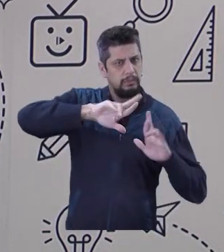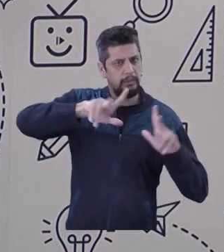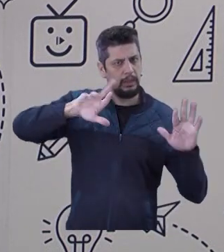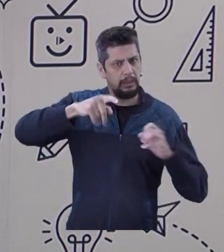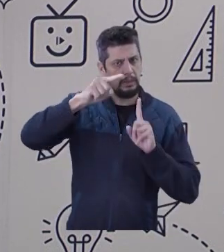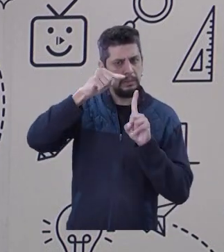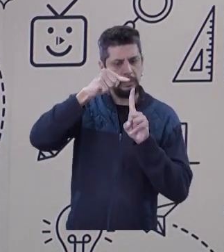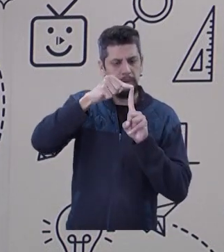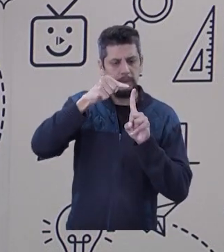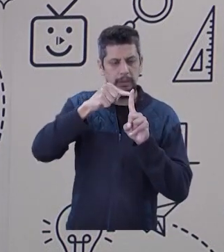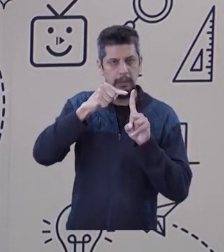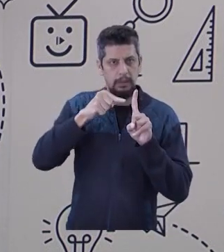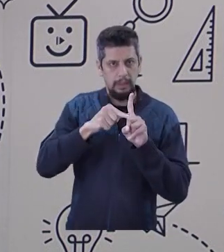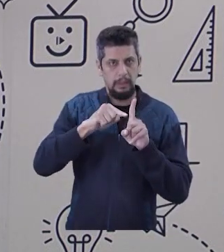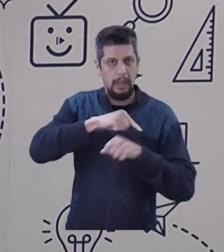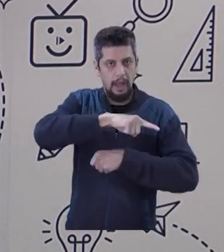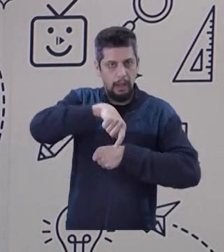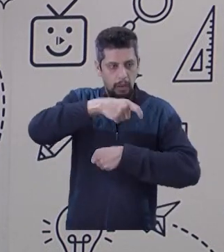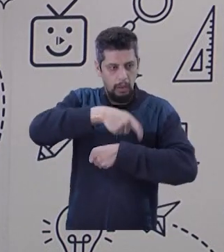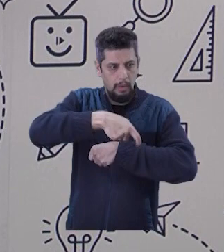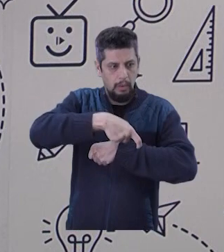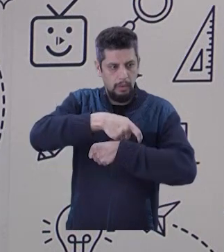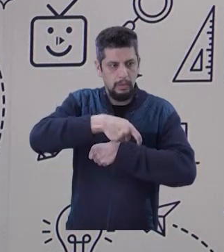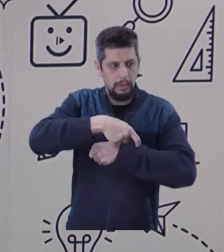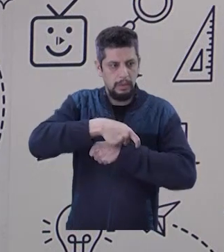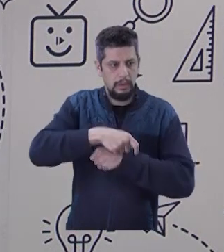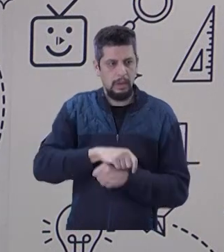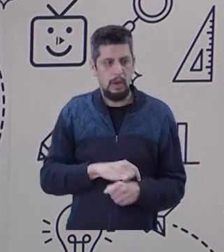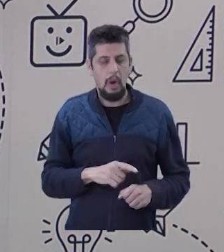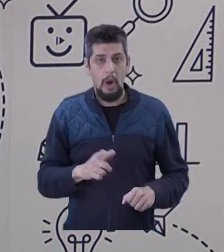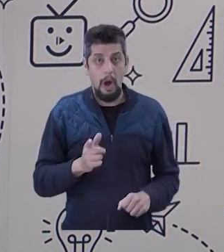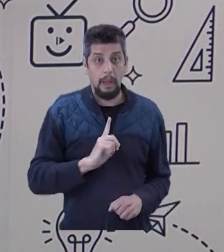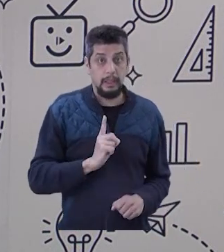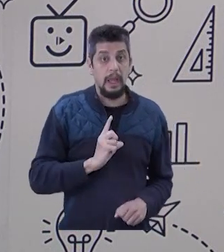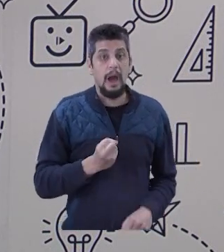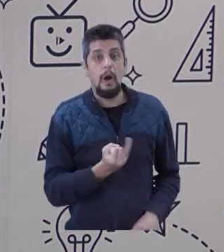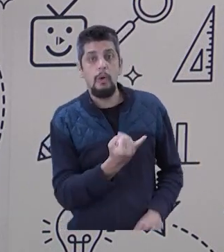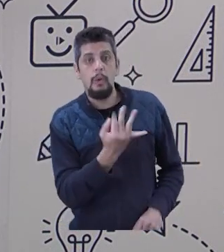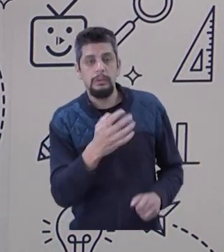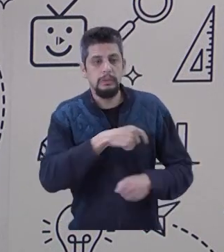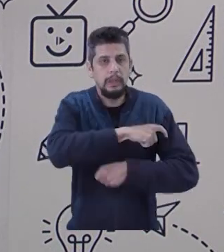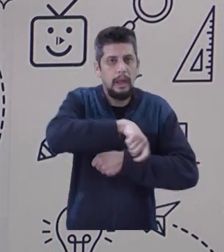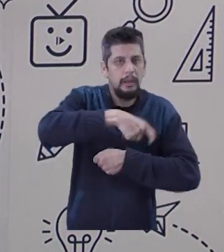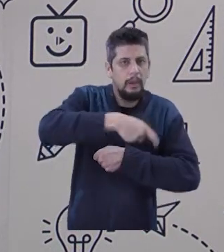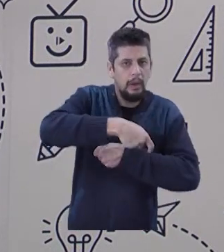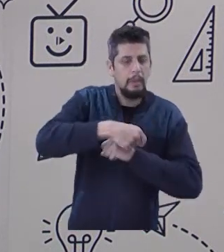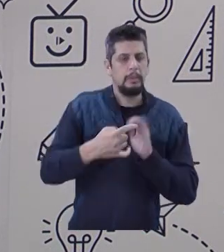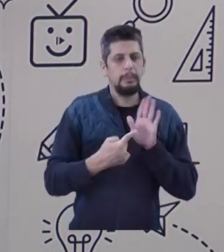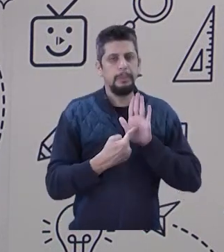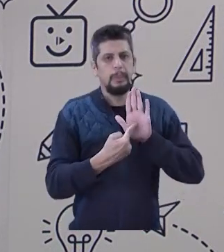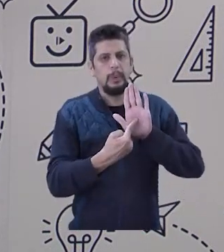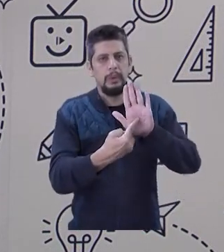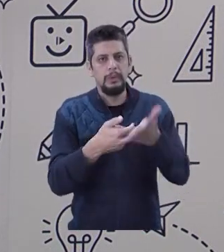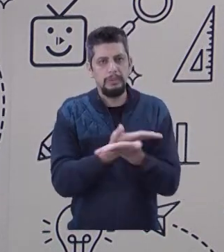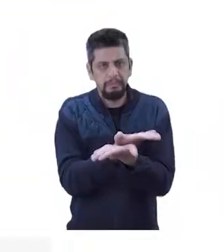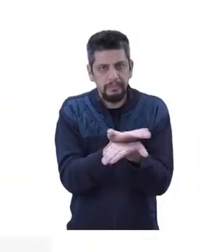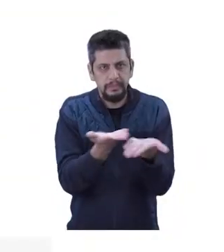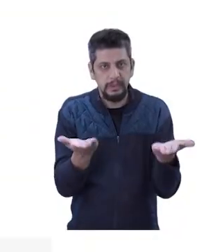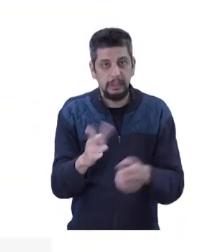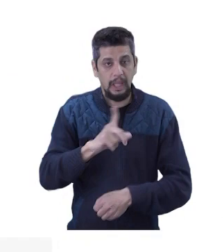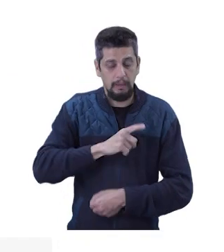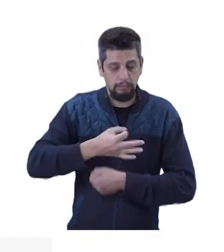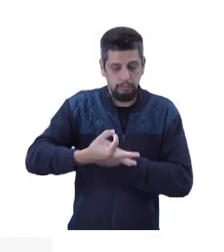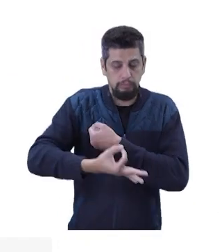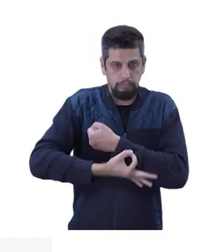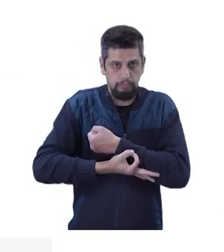tipos de relógio, tá? Então, nós temos o relógio... Aqui nós trouxemos alguns. Mostra lá, então, professora. Ó, nós trouxemos relógio...